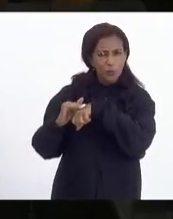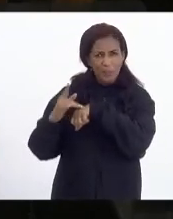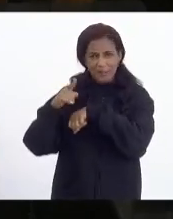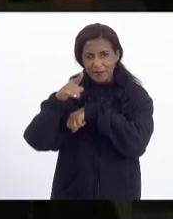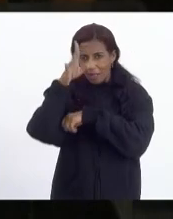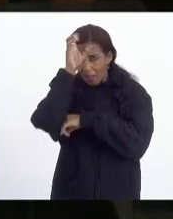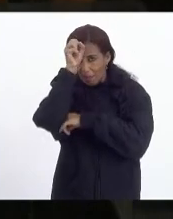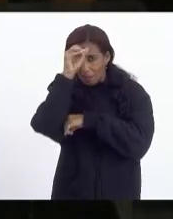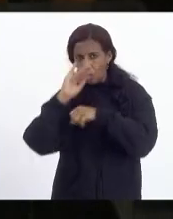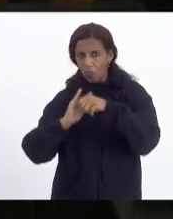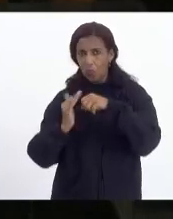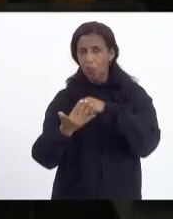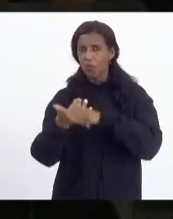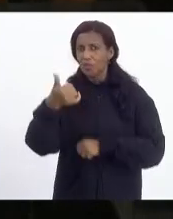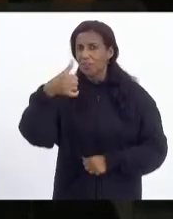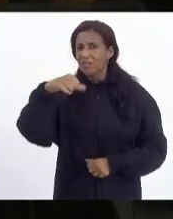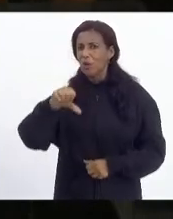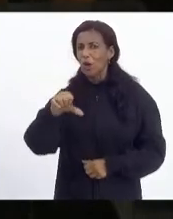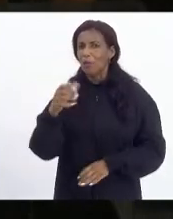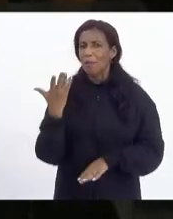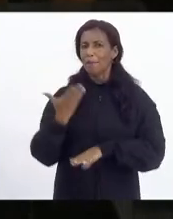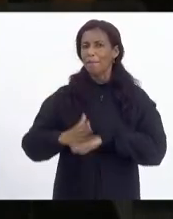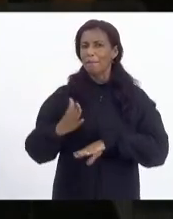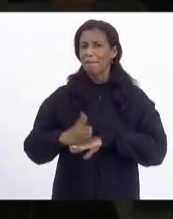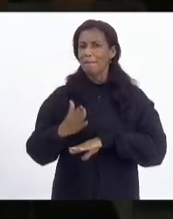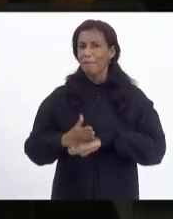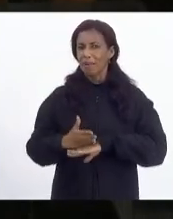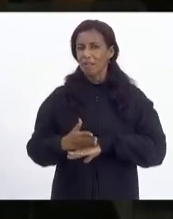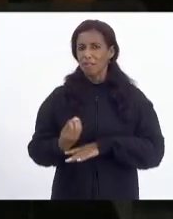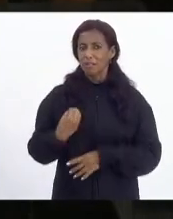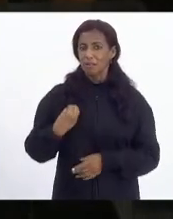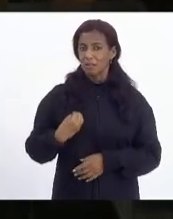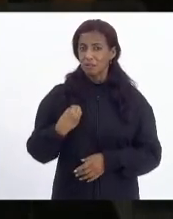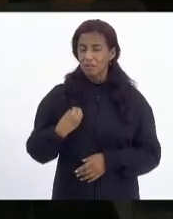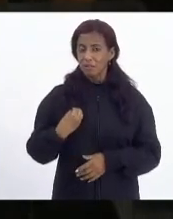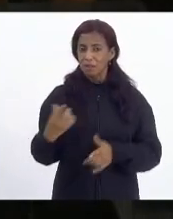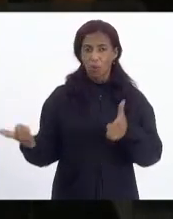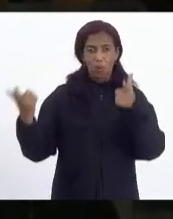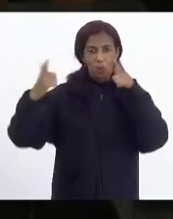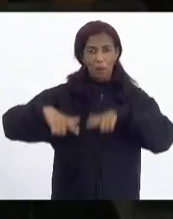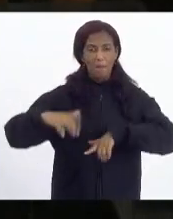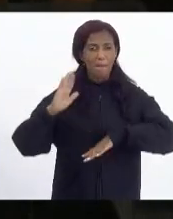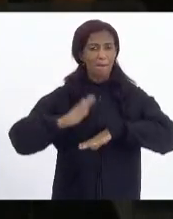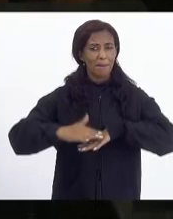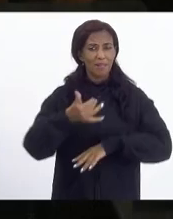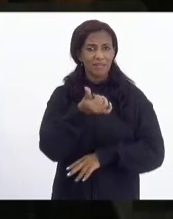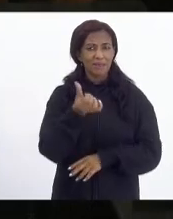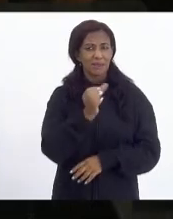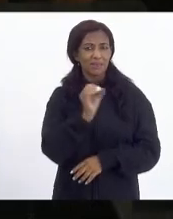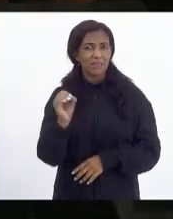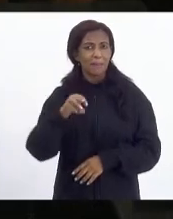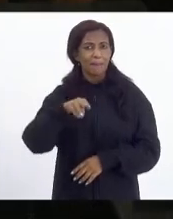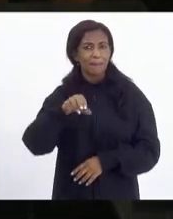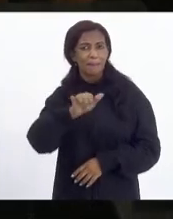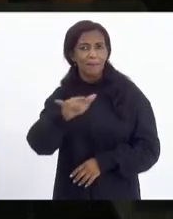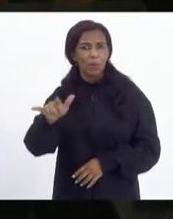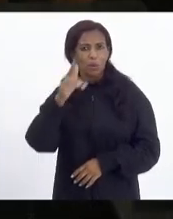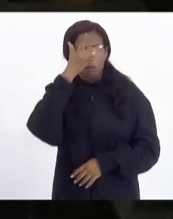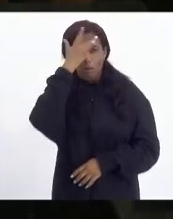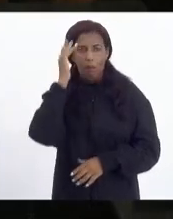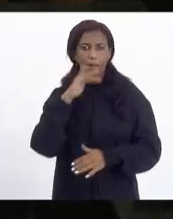vídeo 19 e na prática da Nasa onde mais de 600 mil mortes